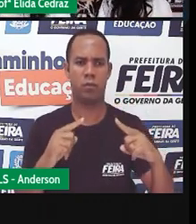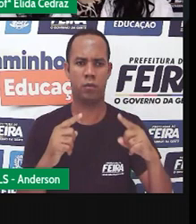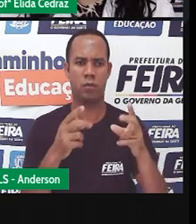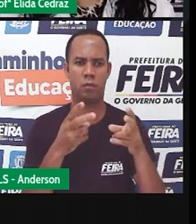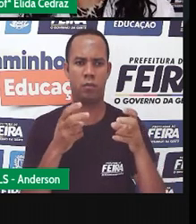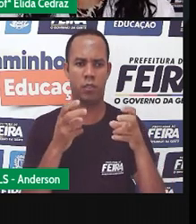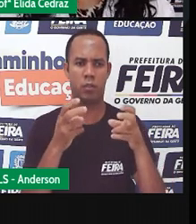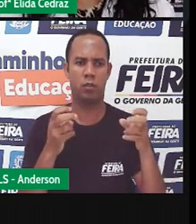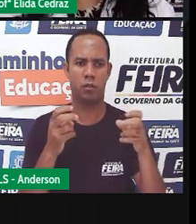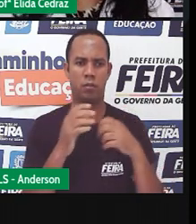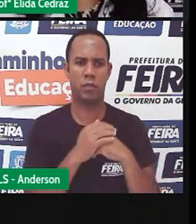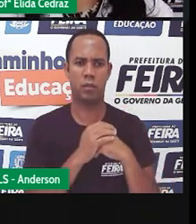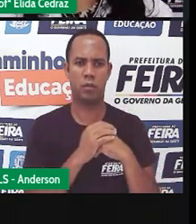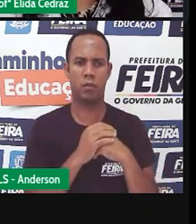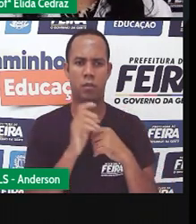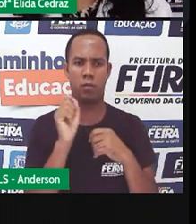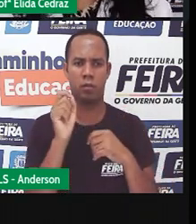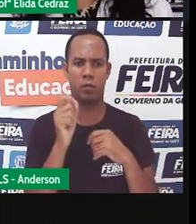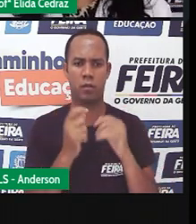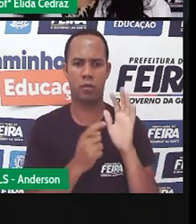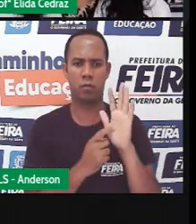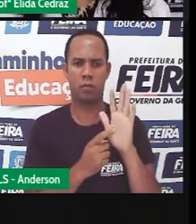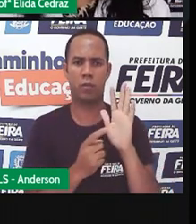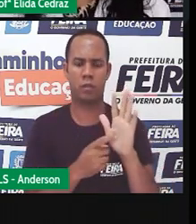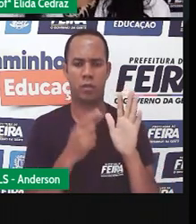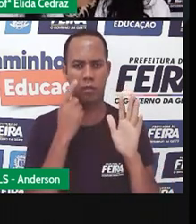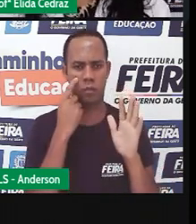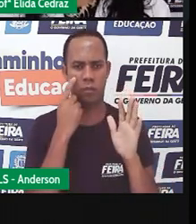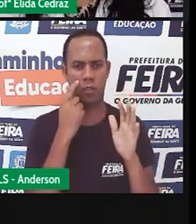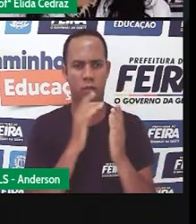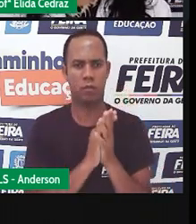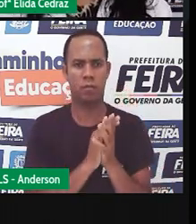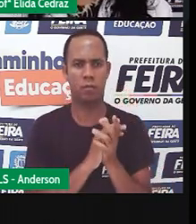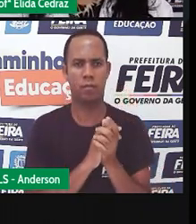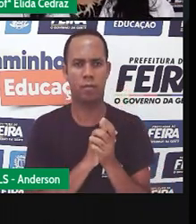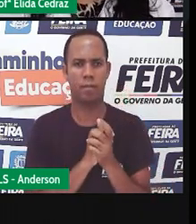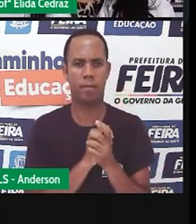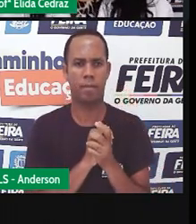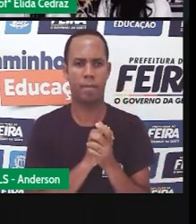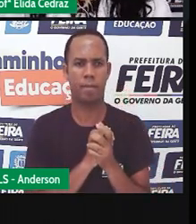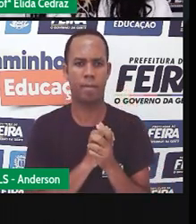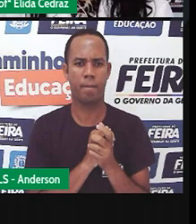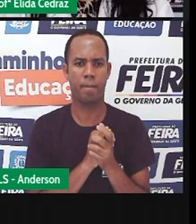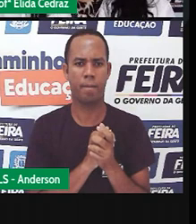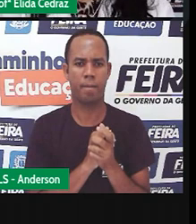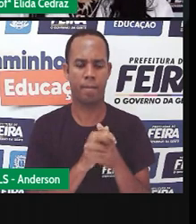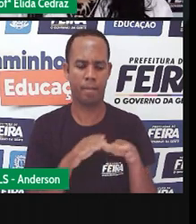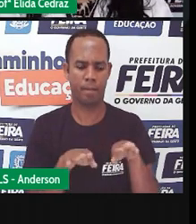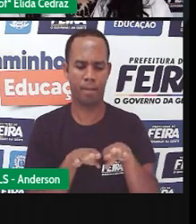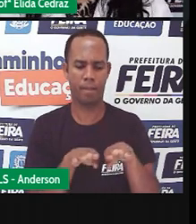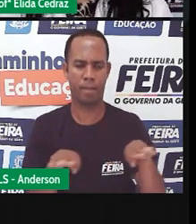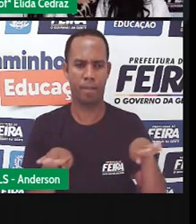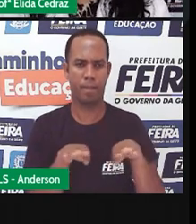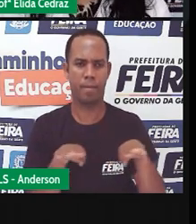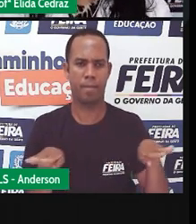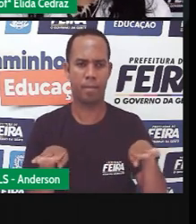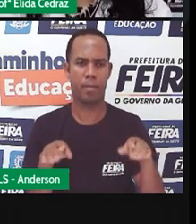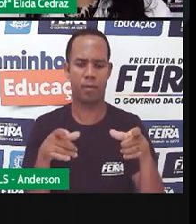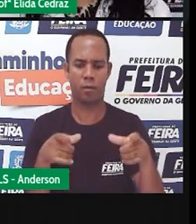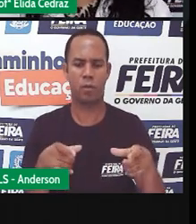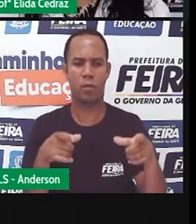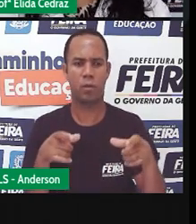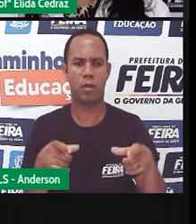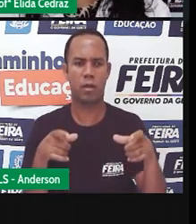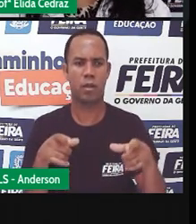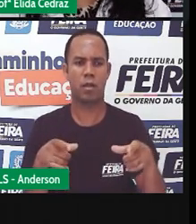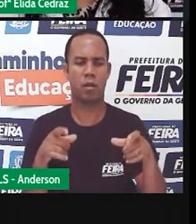Observou? Isso, muito bem. Dá uma olhada aí ao seu redor. Na mesa onde você está, no ambiente